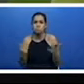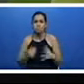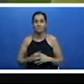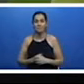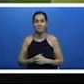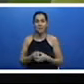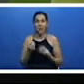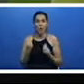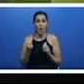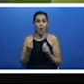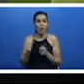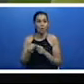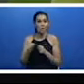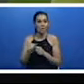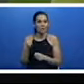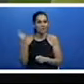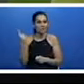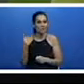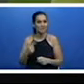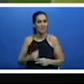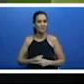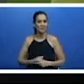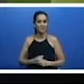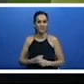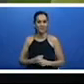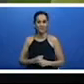Como que a gente faz isso daqui, hein, gente?